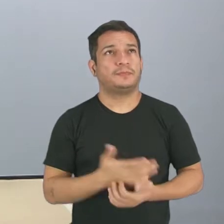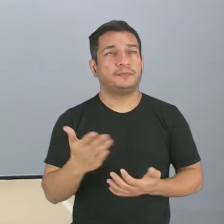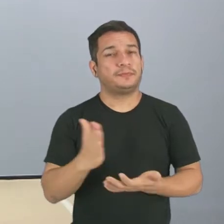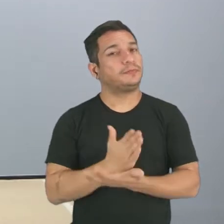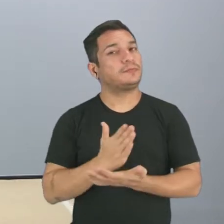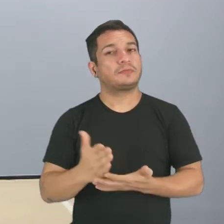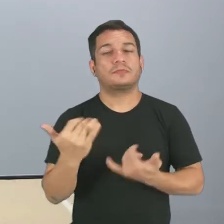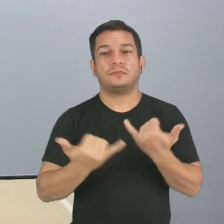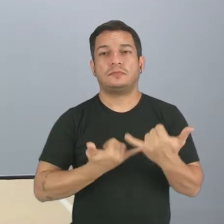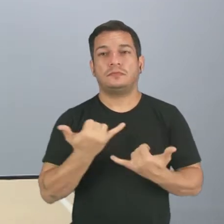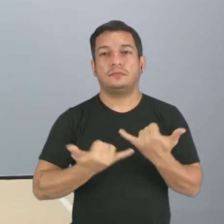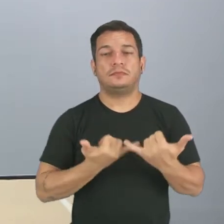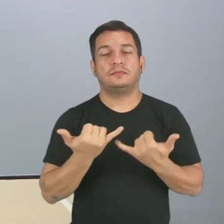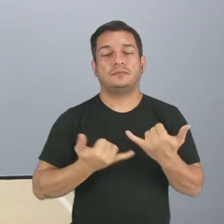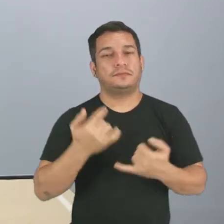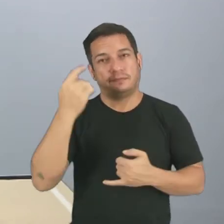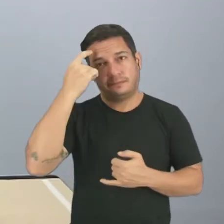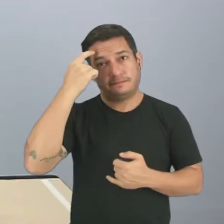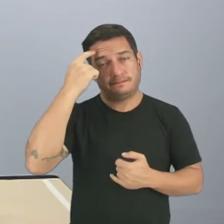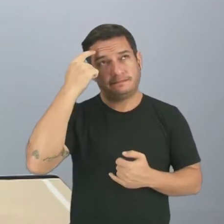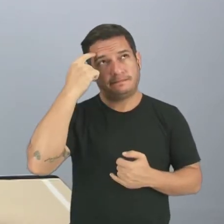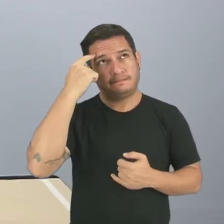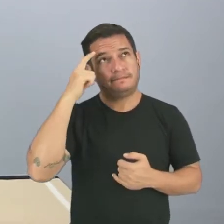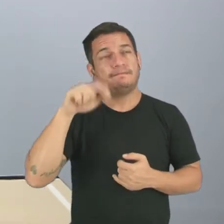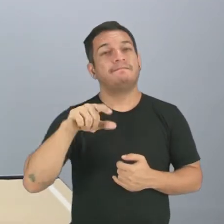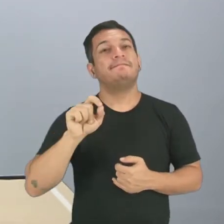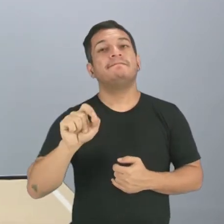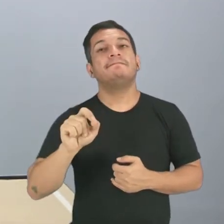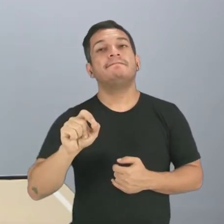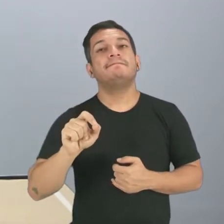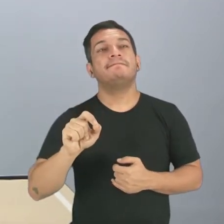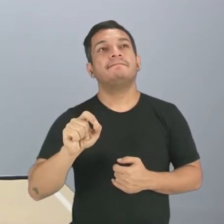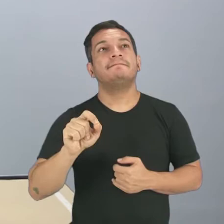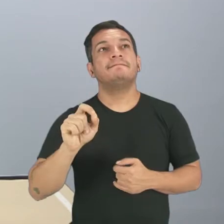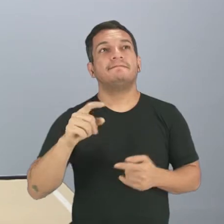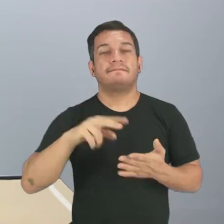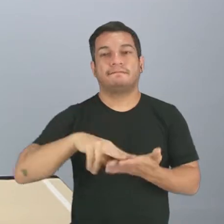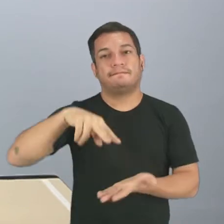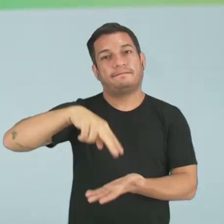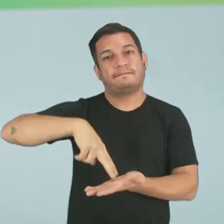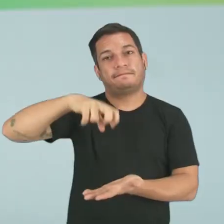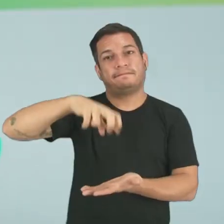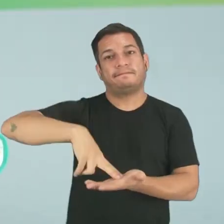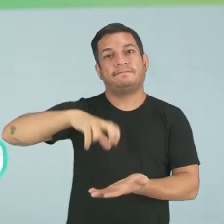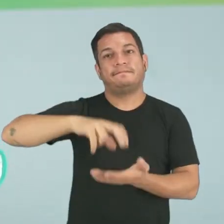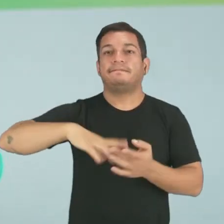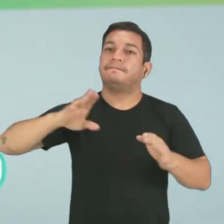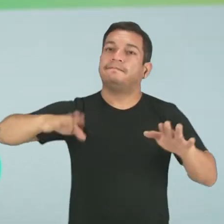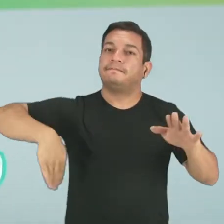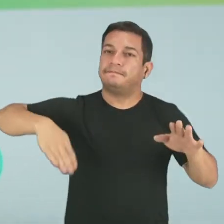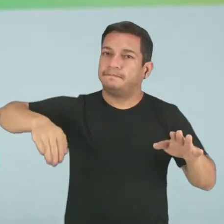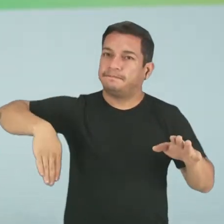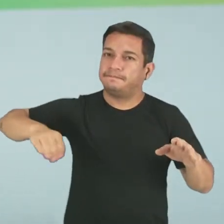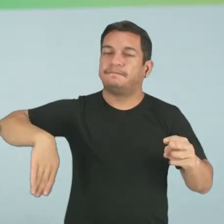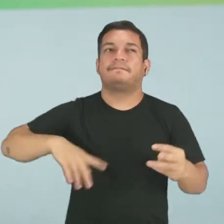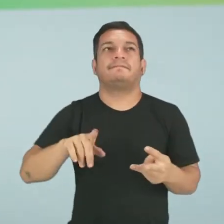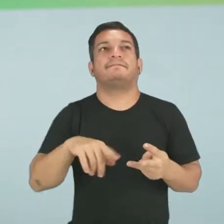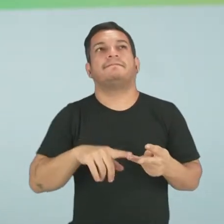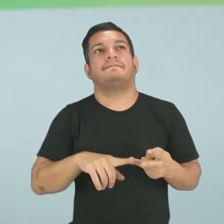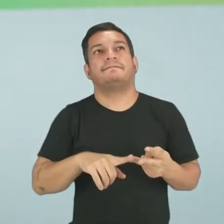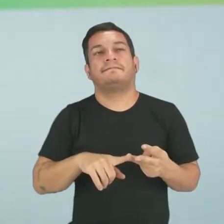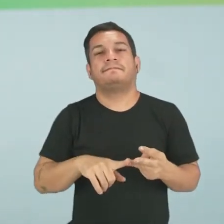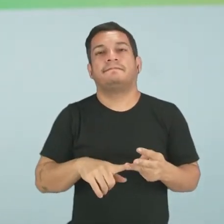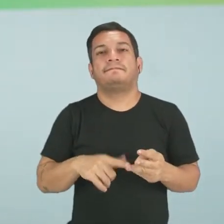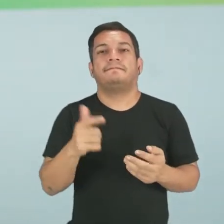alguns dos brinquedos que ele pensou foram o pula-pula, a piscina, o